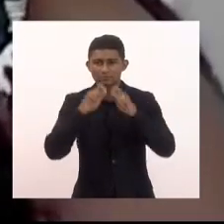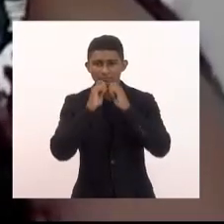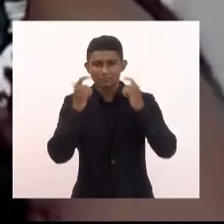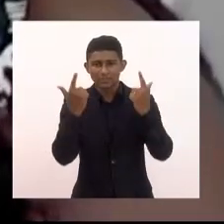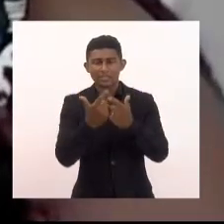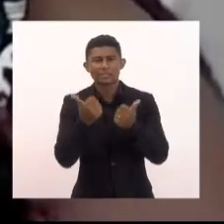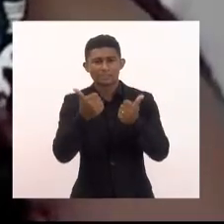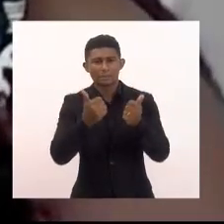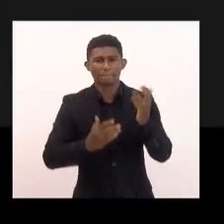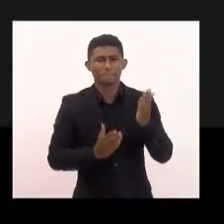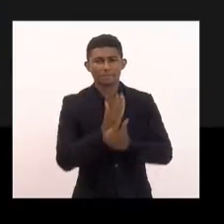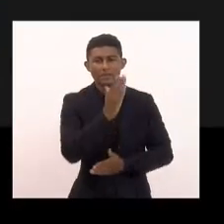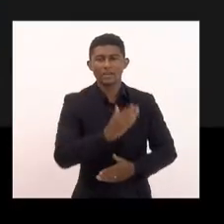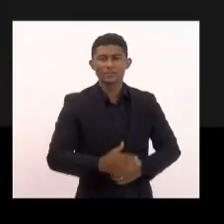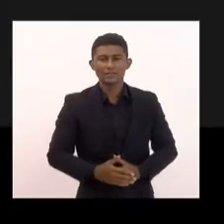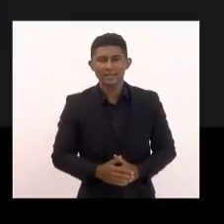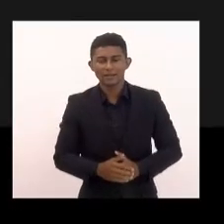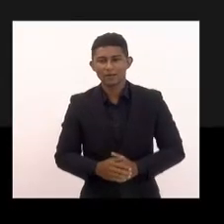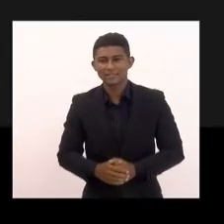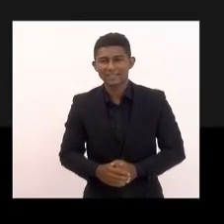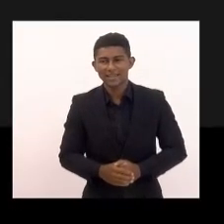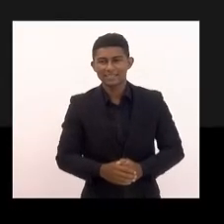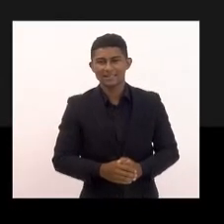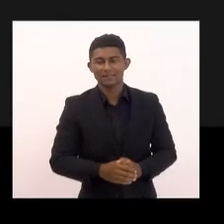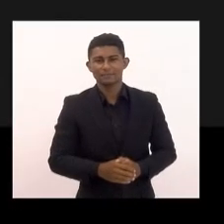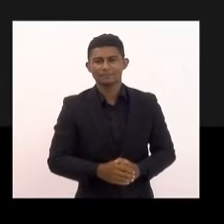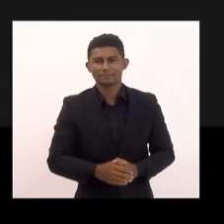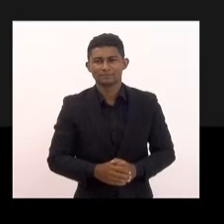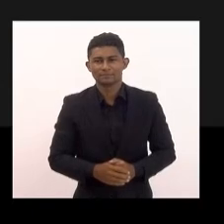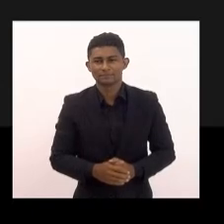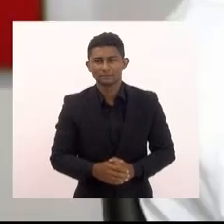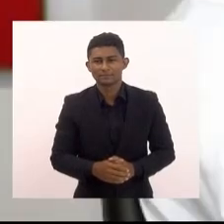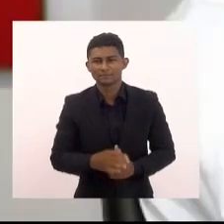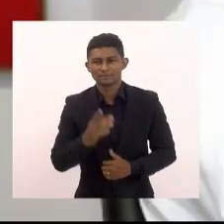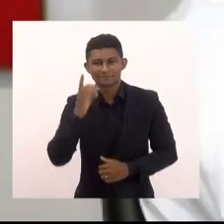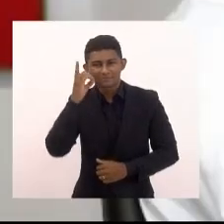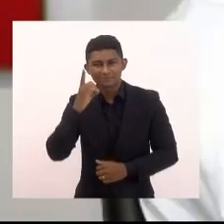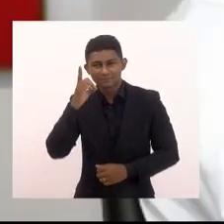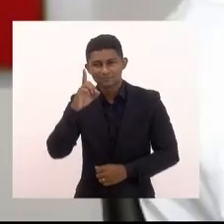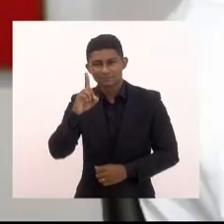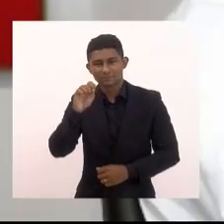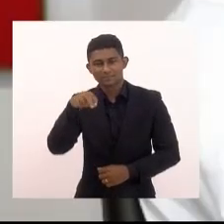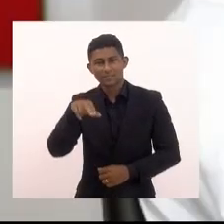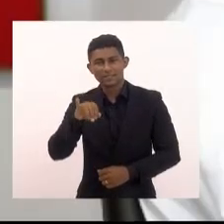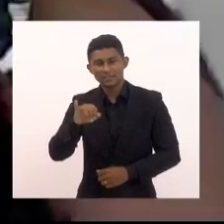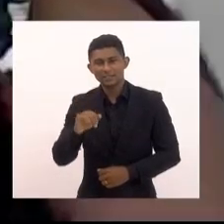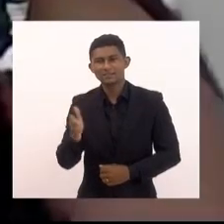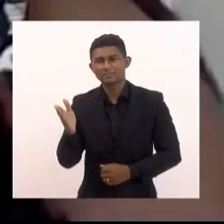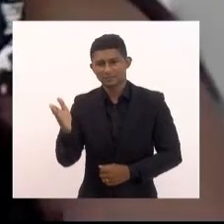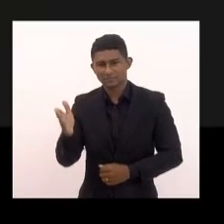essa aprovação. Obrigada. Deputada Dani, questão de ordem, seguida deputado Valdec.